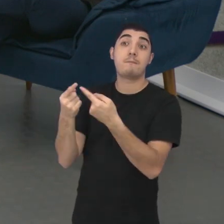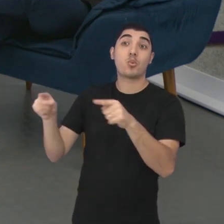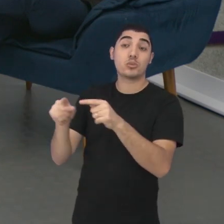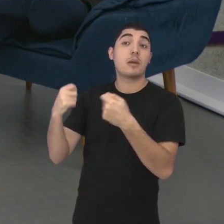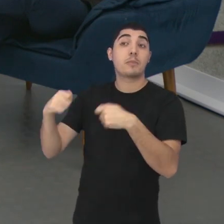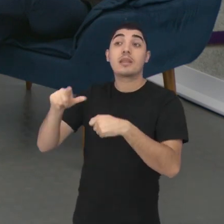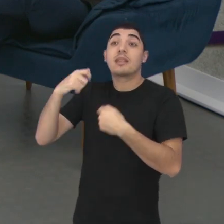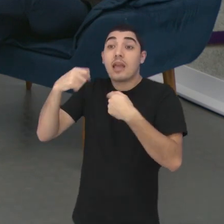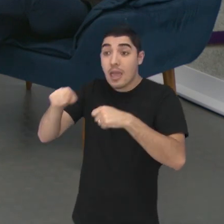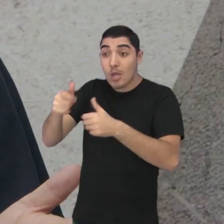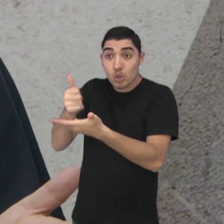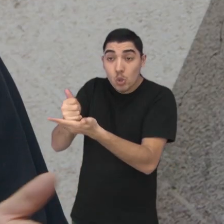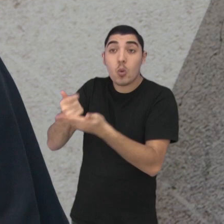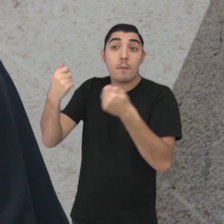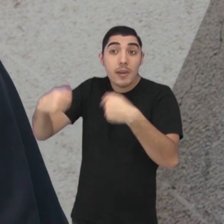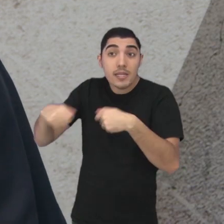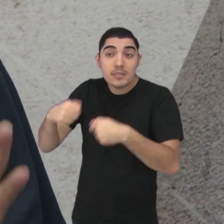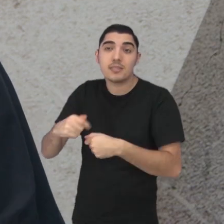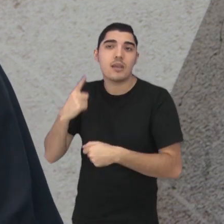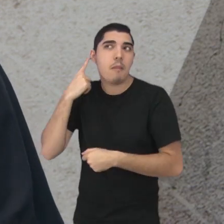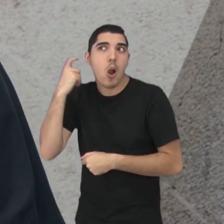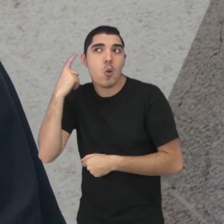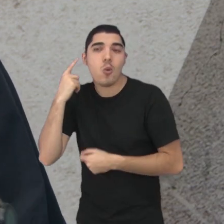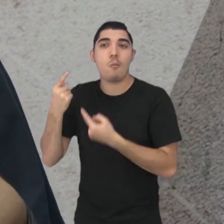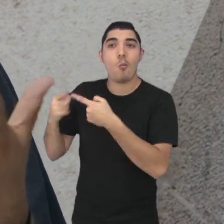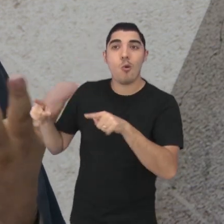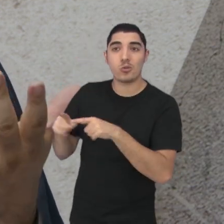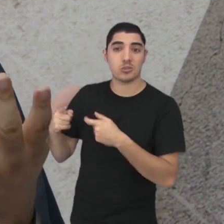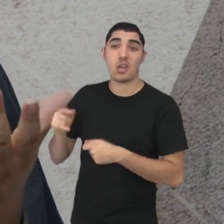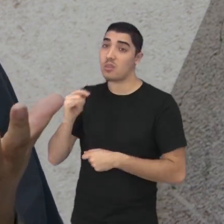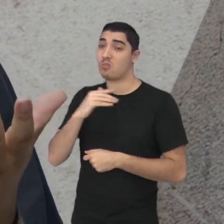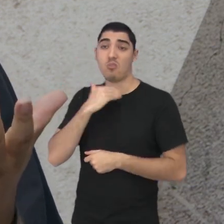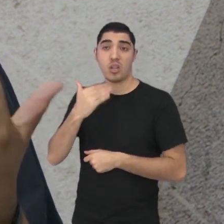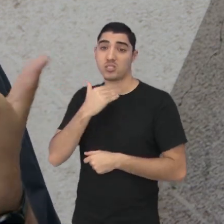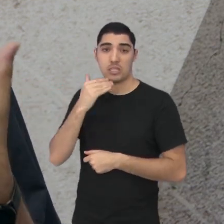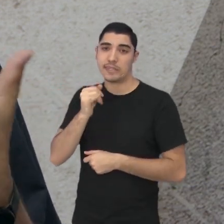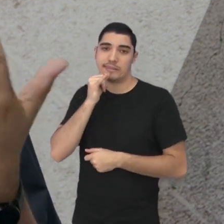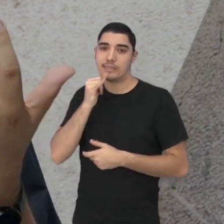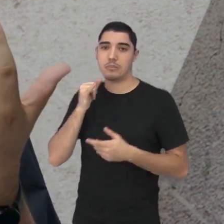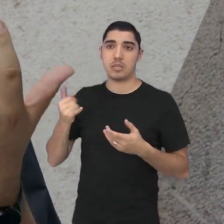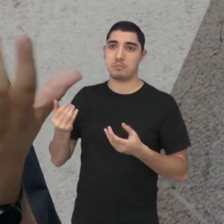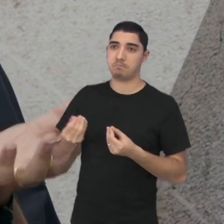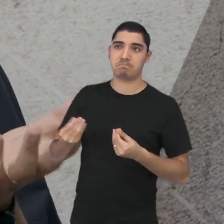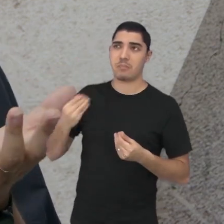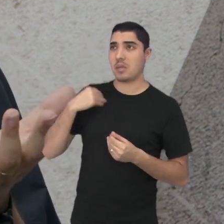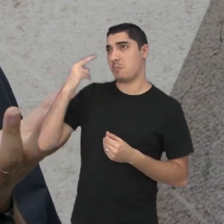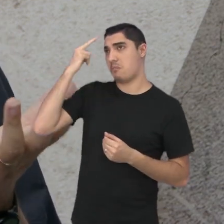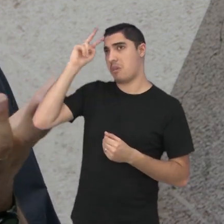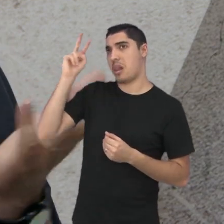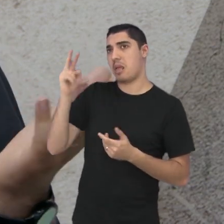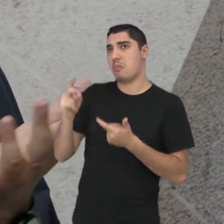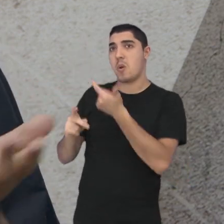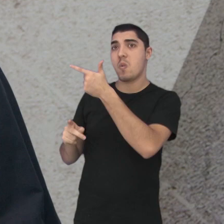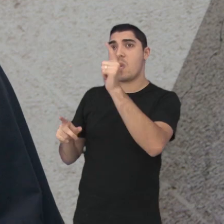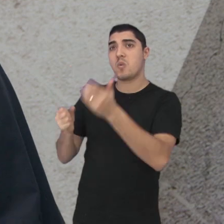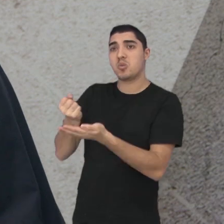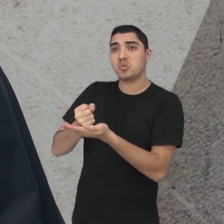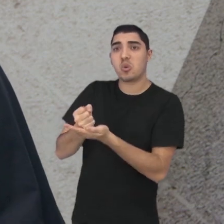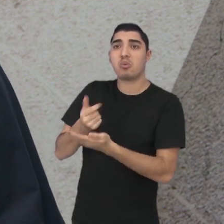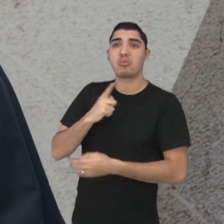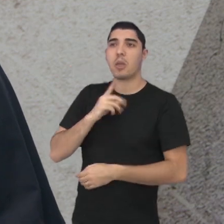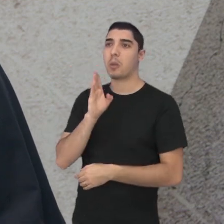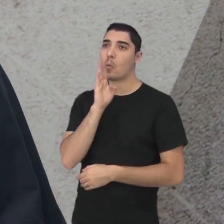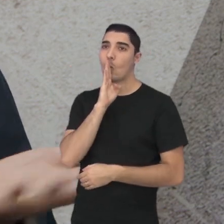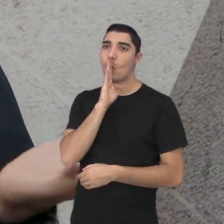trilha sonora que vai ser desenvolvida em alguma etapa do jogo. Você não consegue ver um jogo, eu pelo menos não lembro de nenhum jogo que não